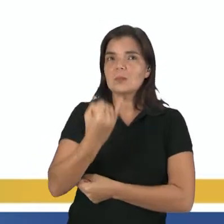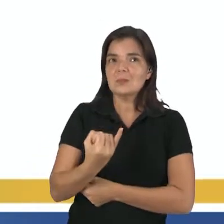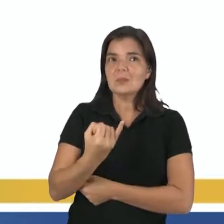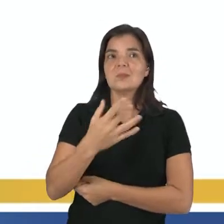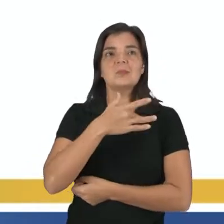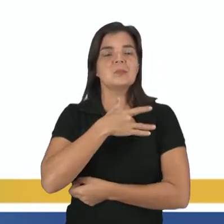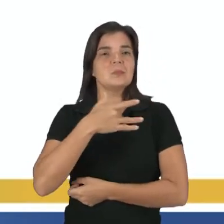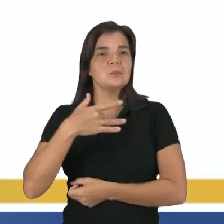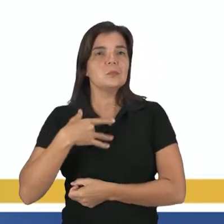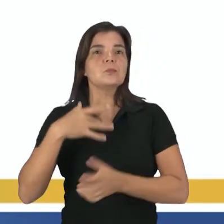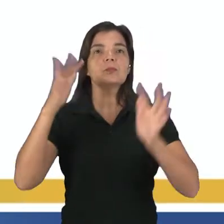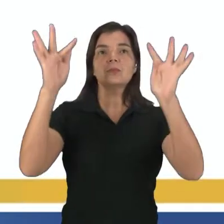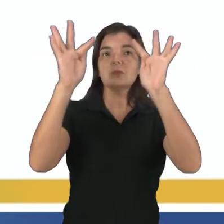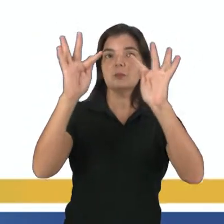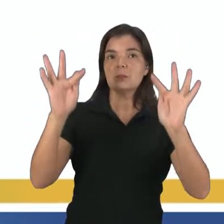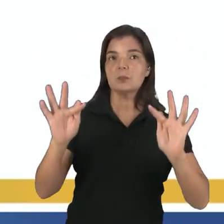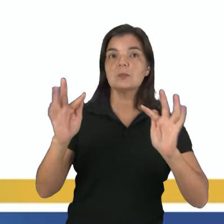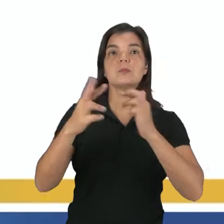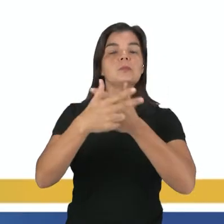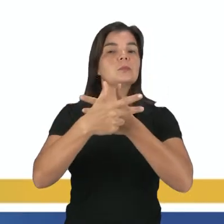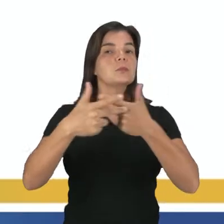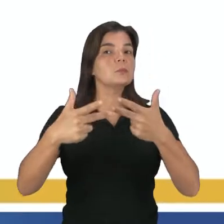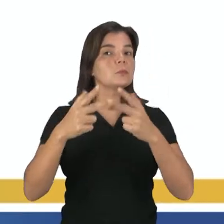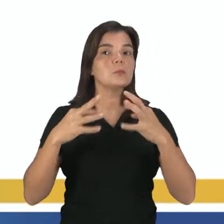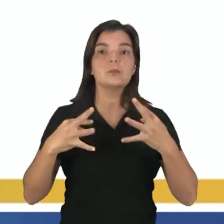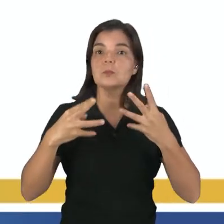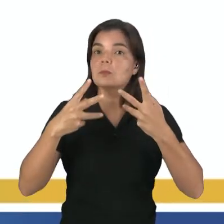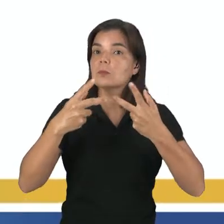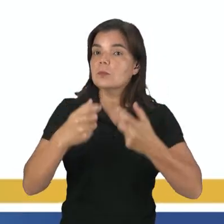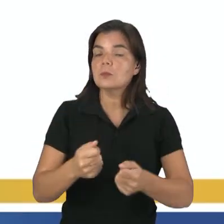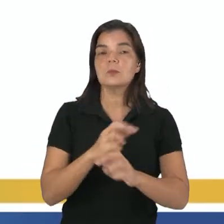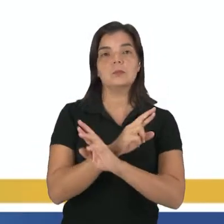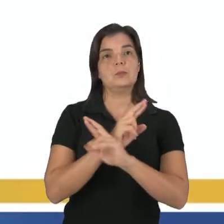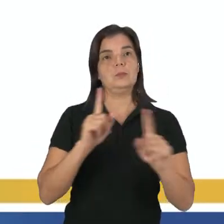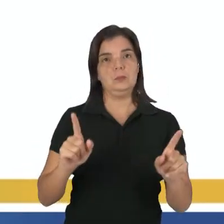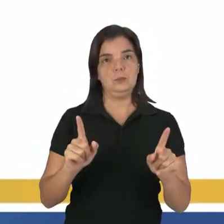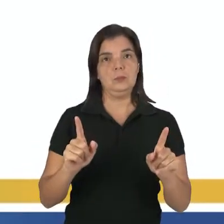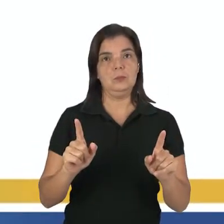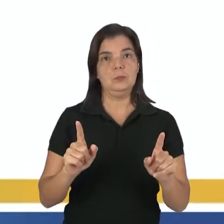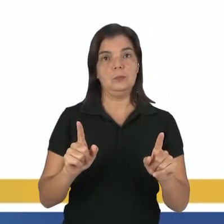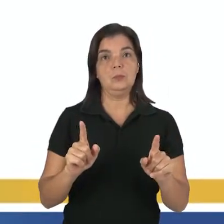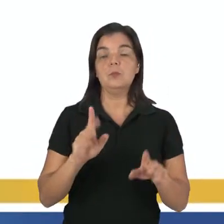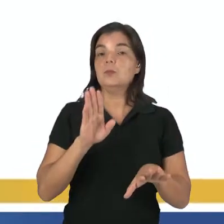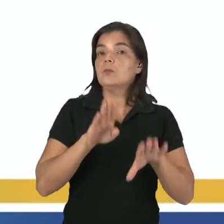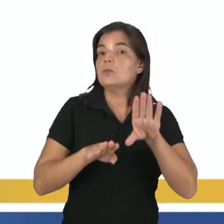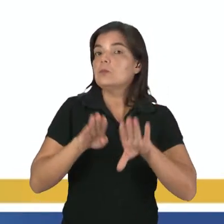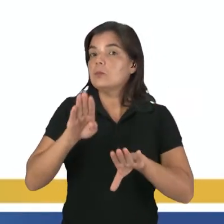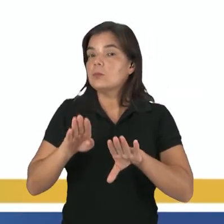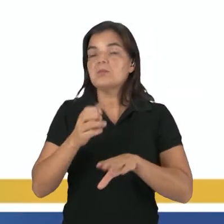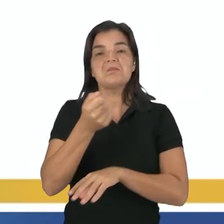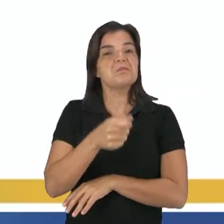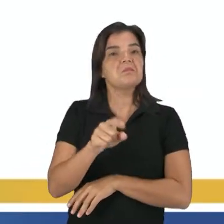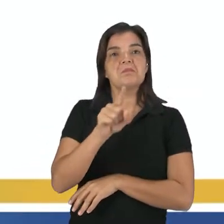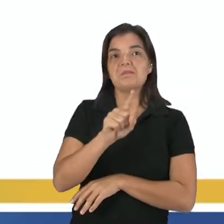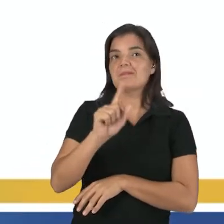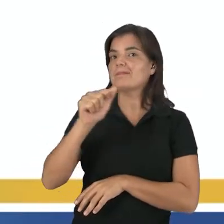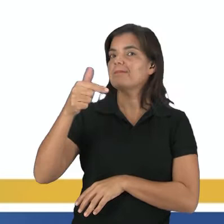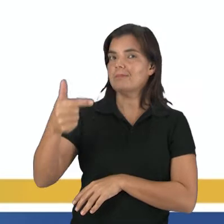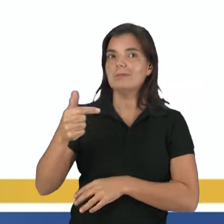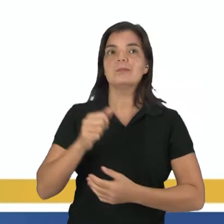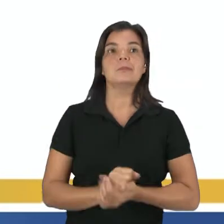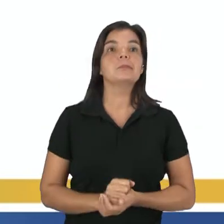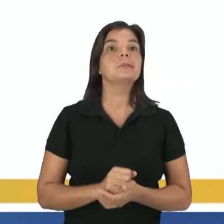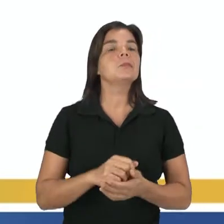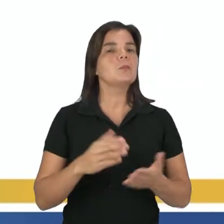que magreza, saúde e felicidade são coisas totalmente distintas. Uma não depende da